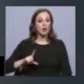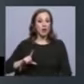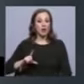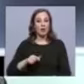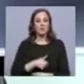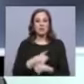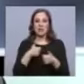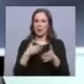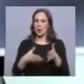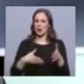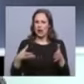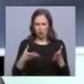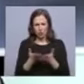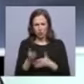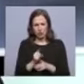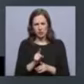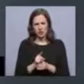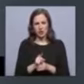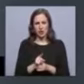complicado ainda é